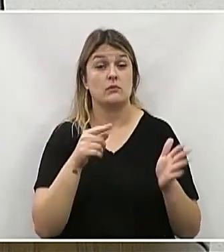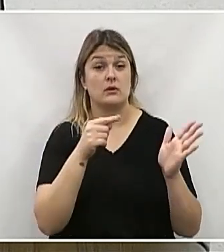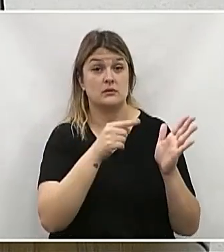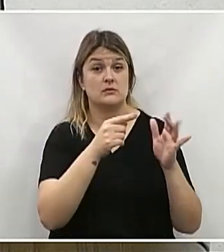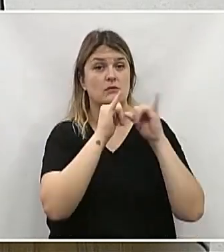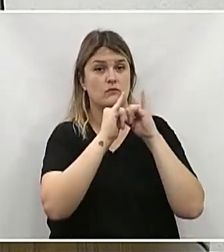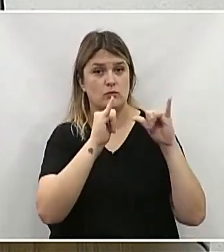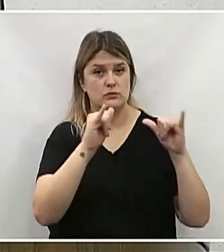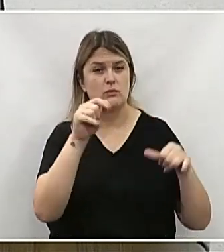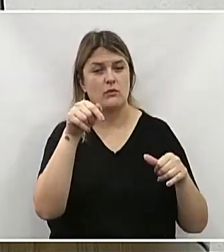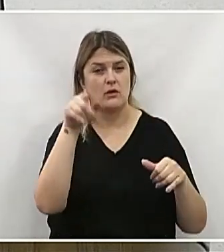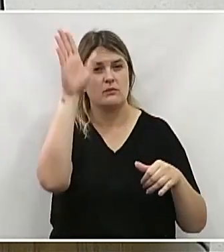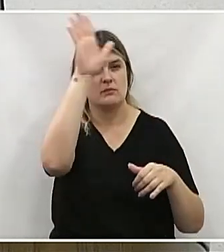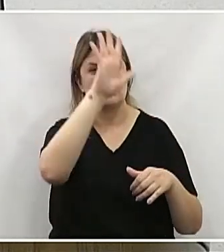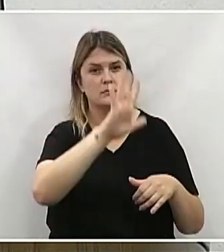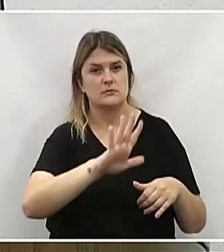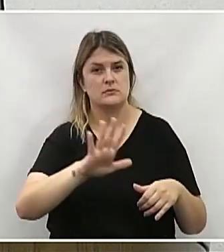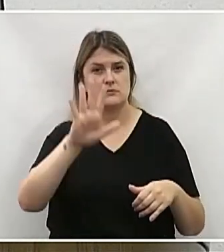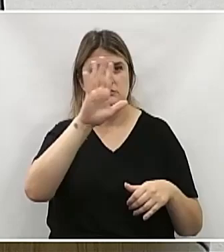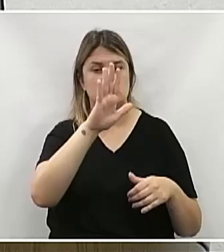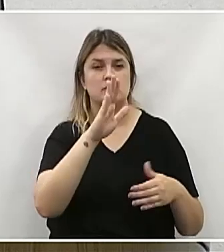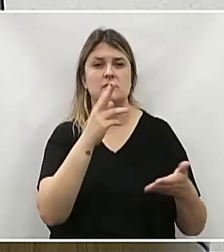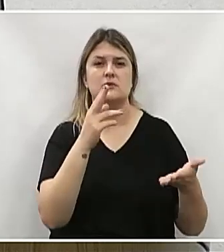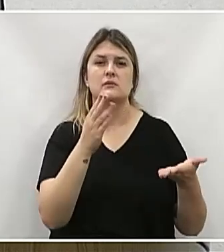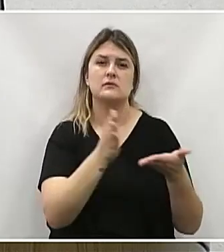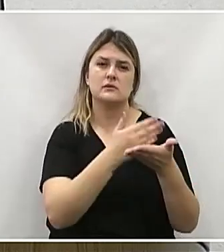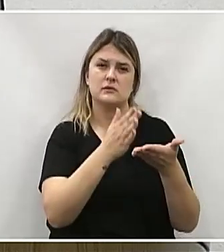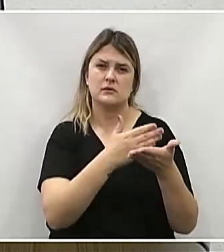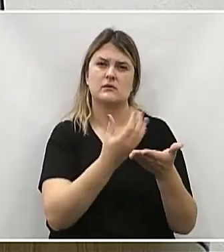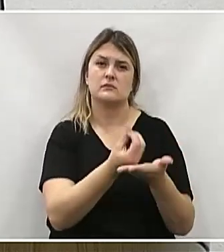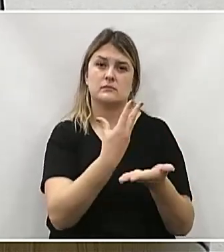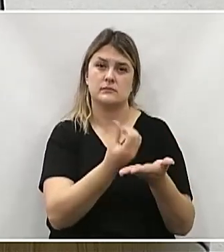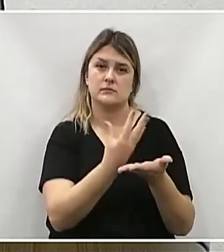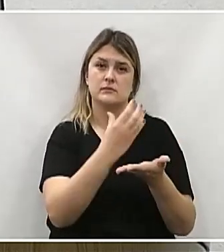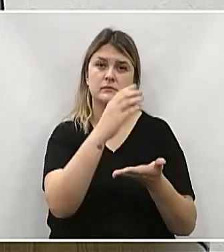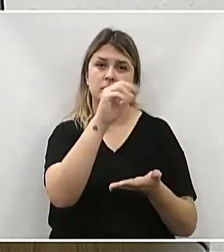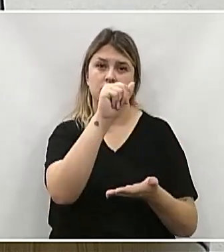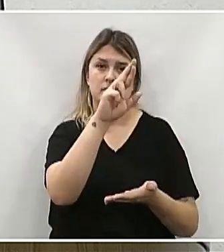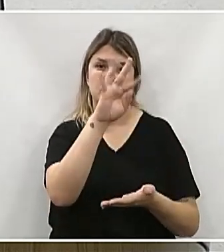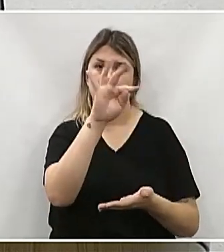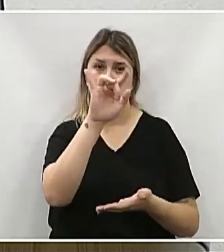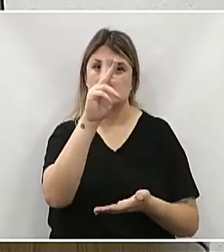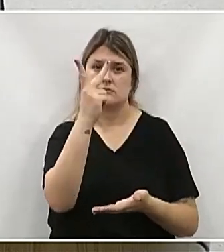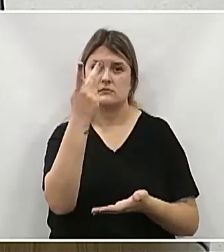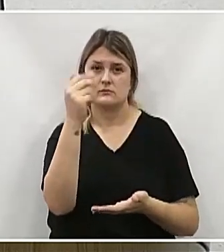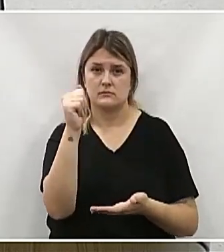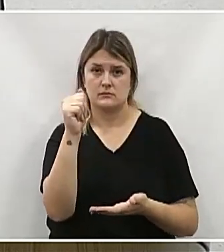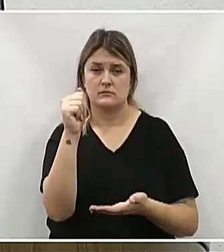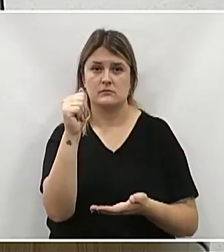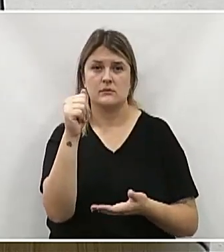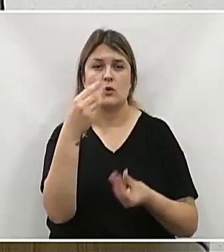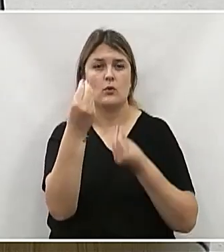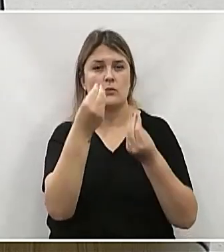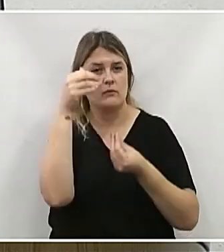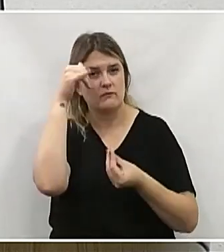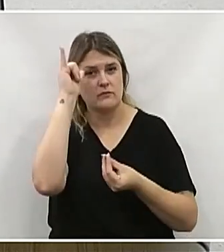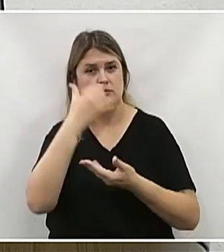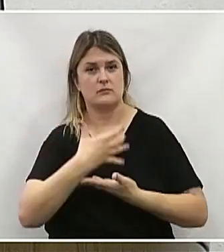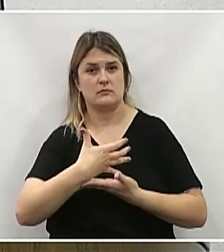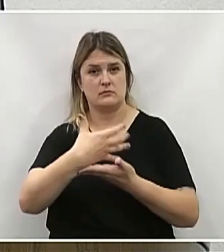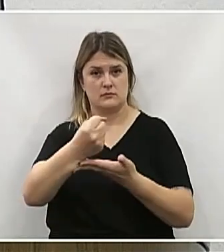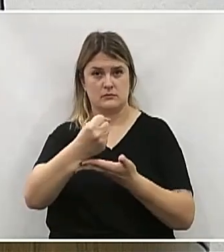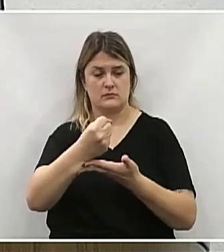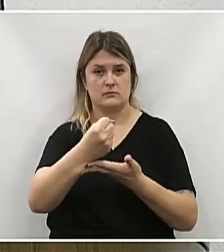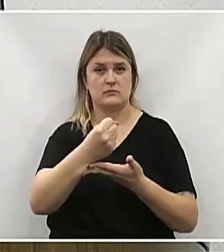dado é nacional e é da cartilha tudo que eu vou dizer aqui tá na cartilha de prevenção suicídio